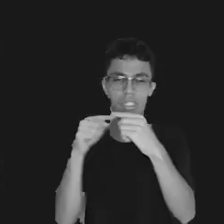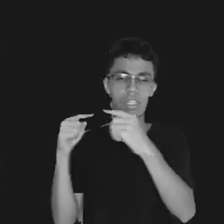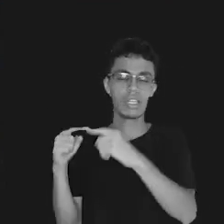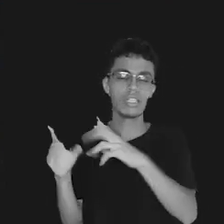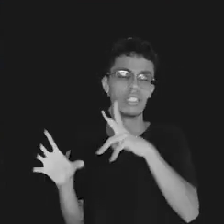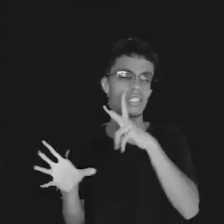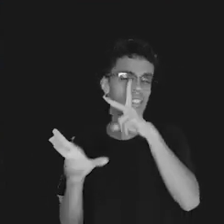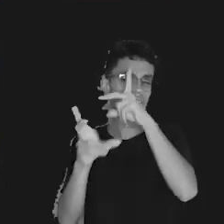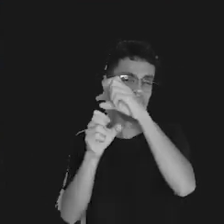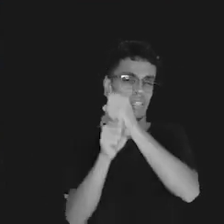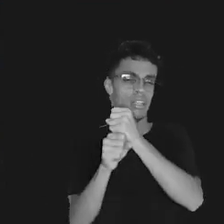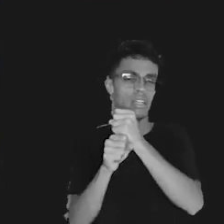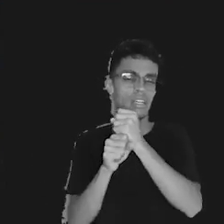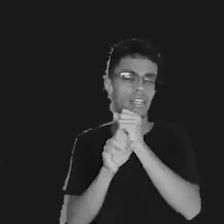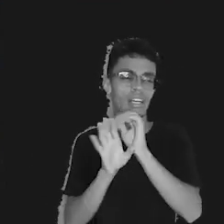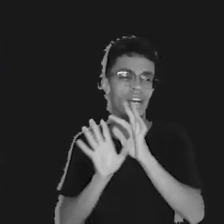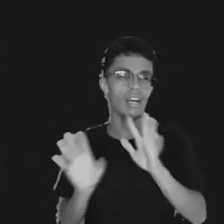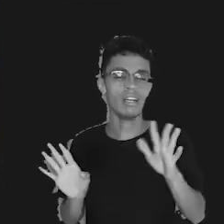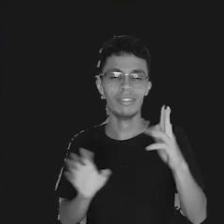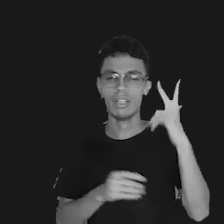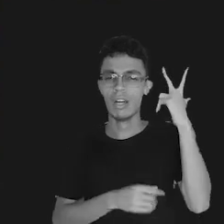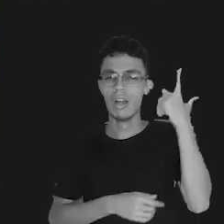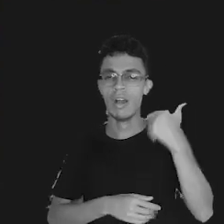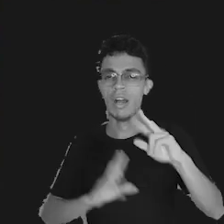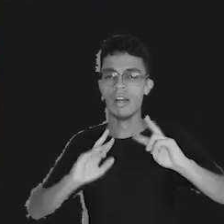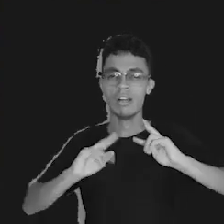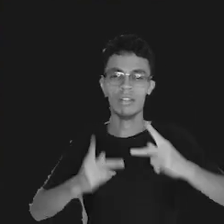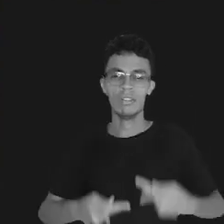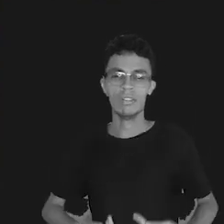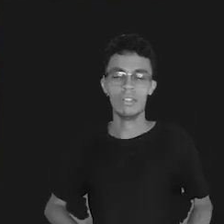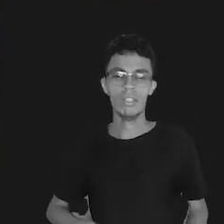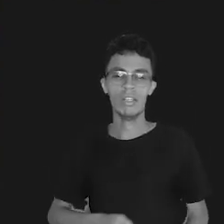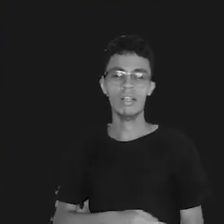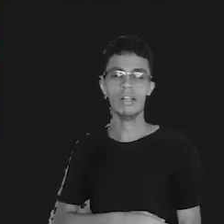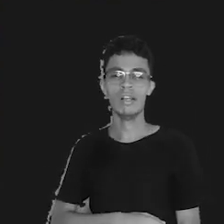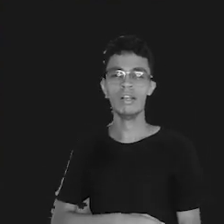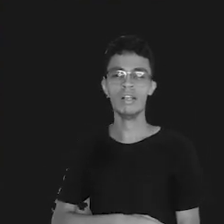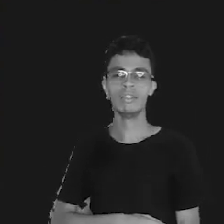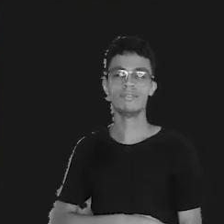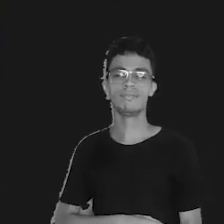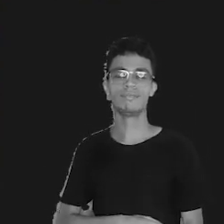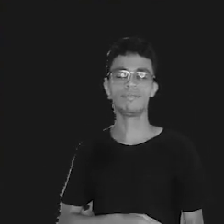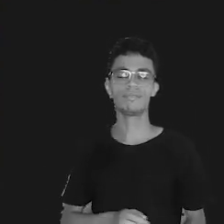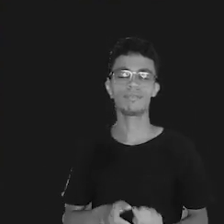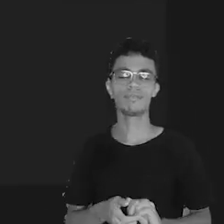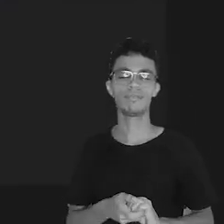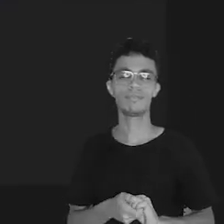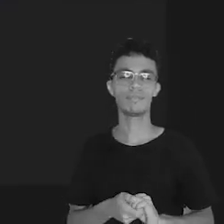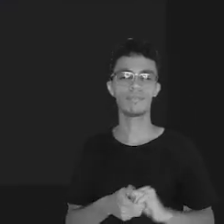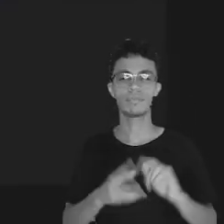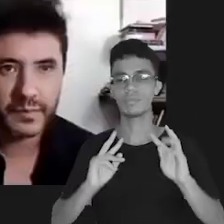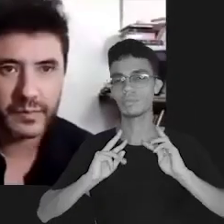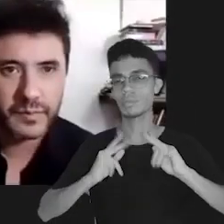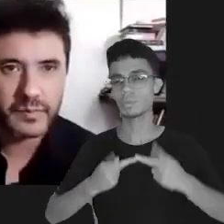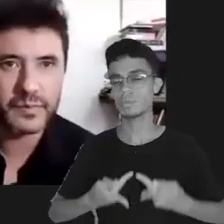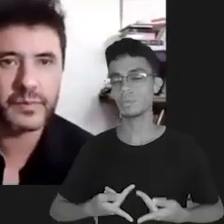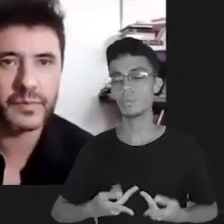forças mais triviais do ser humano, né, que colocam o ser humano numa condição mais